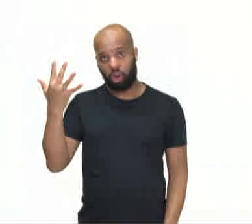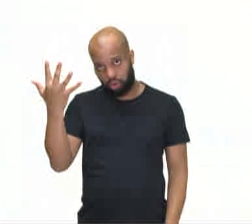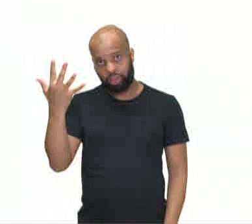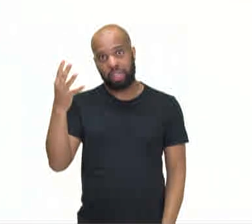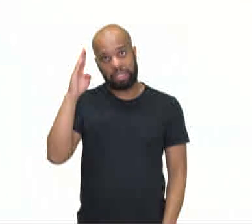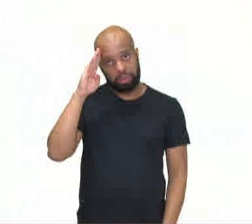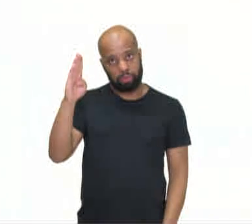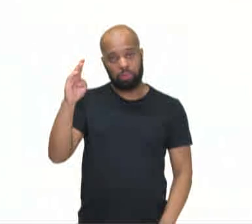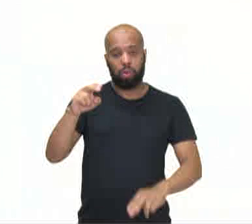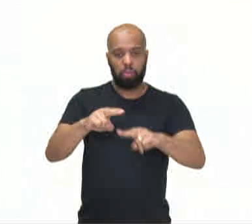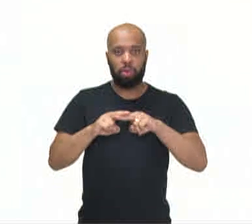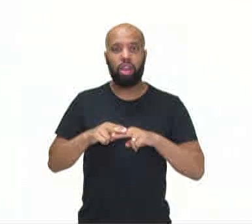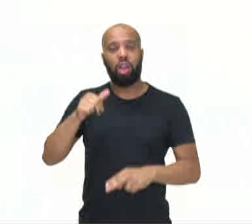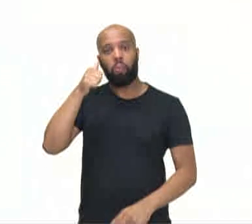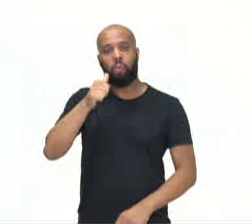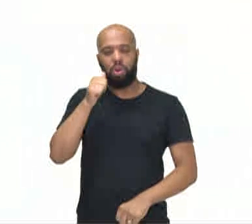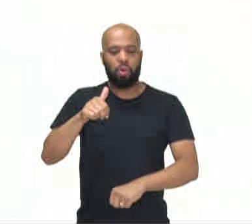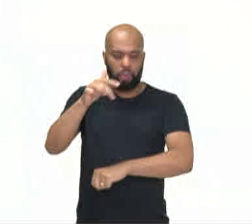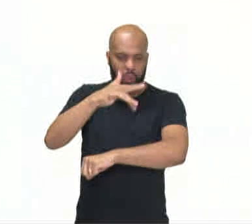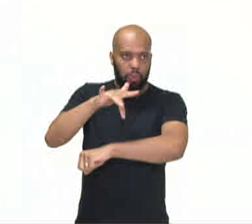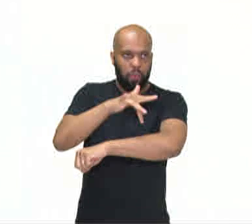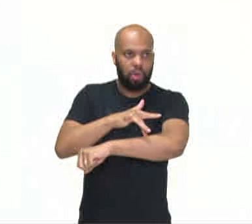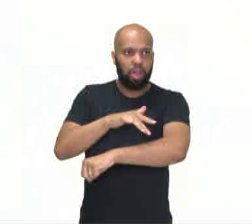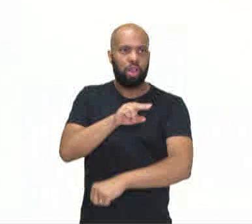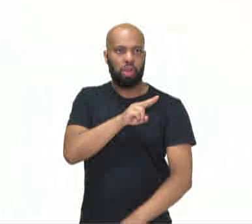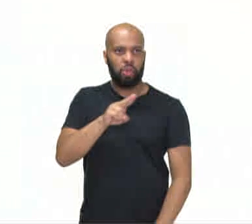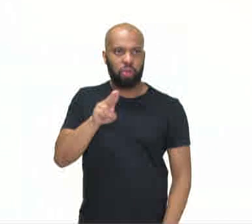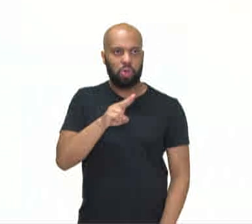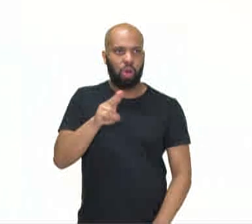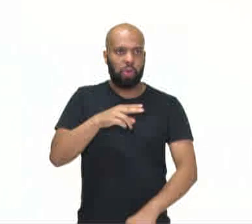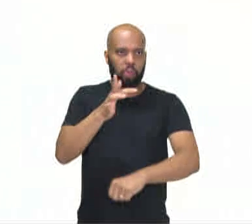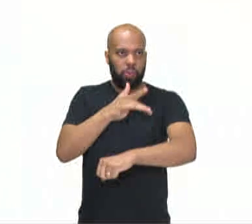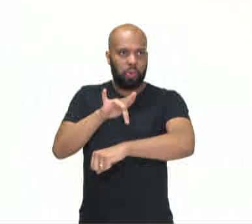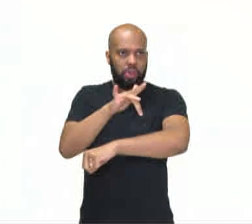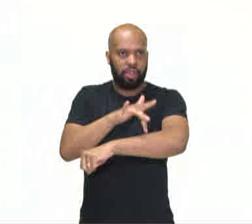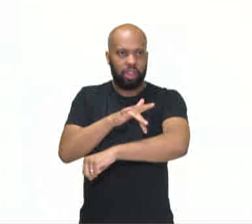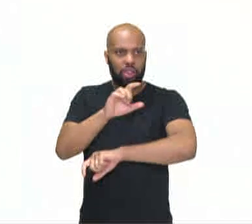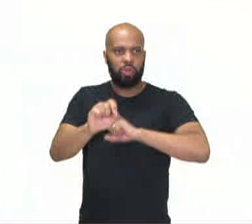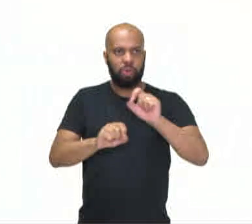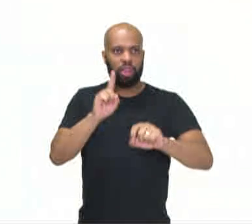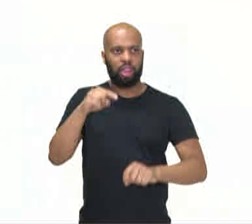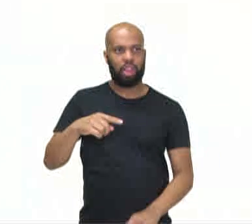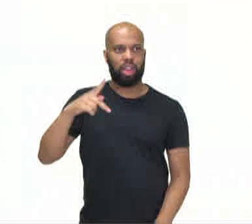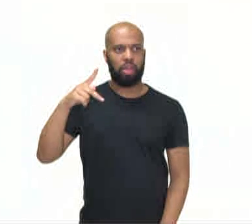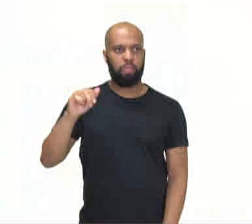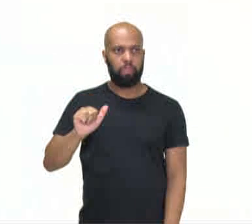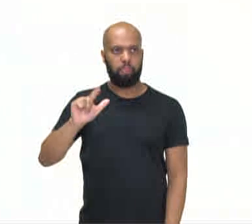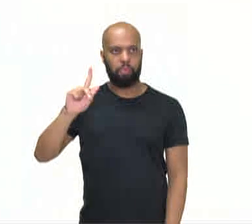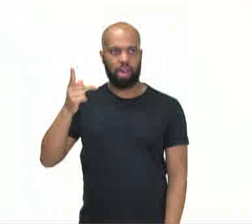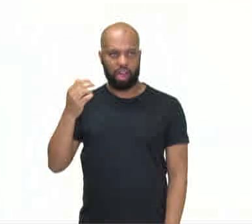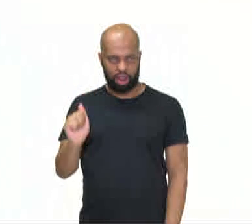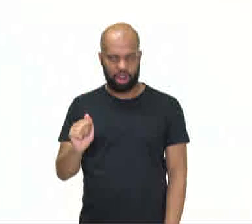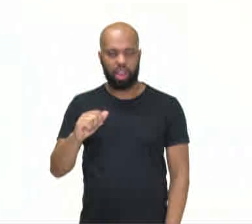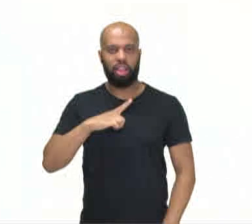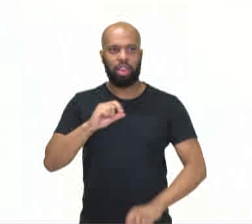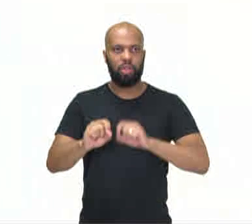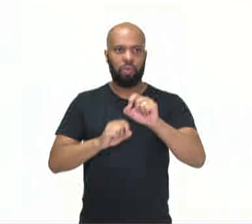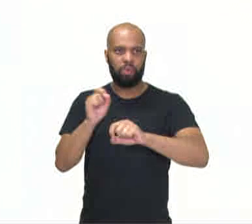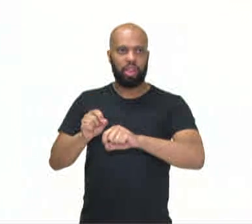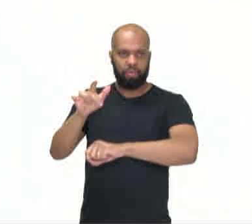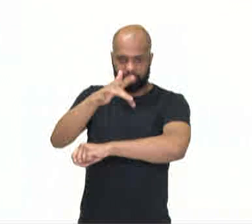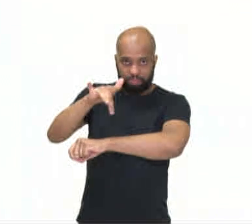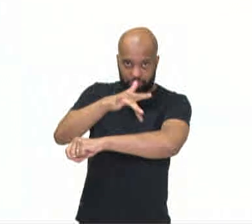das fêmeas do mosquito palha. Então, é o nome do mosquito, que é transmitido pelo protozoário